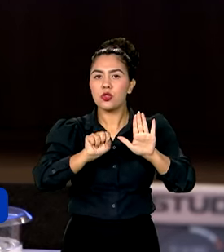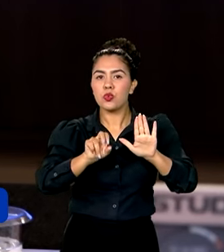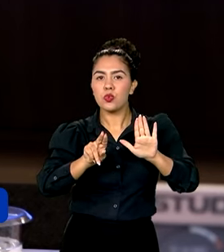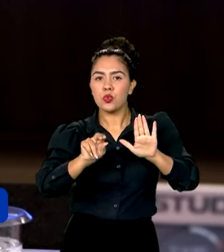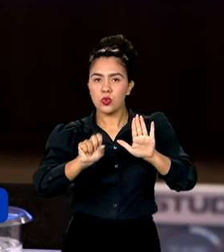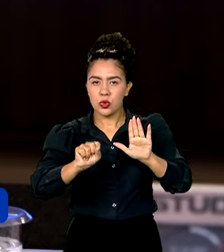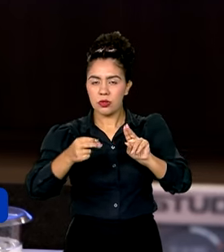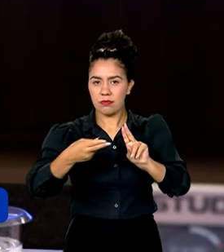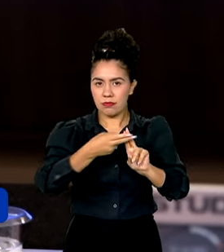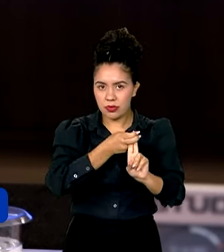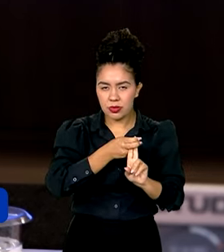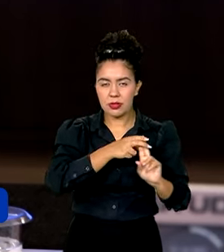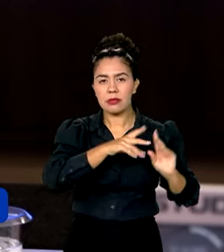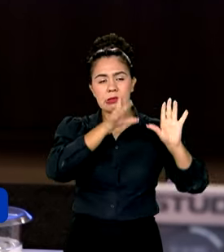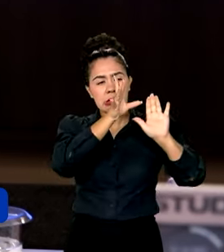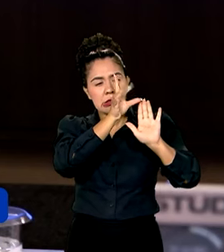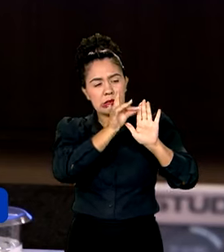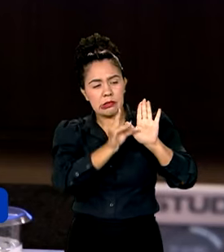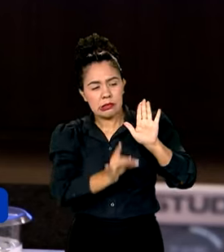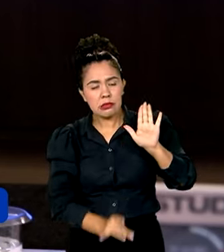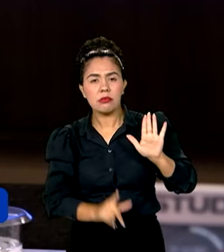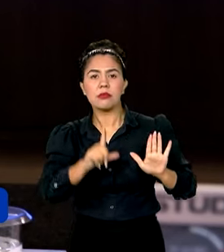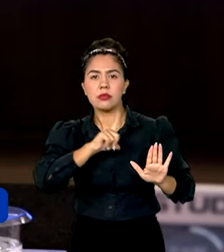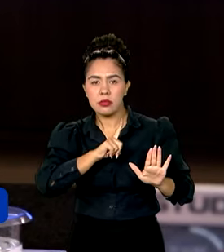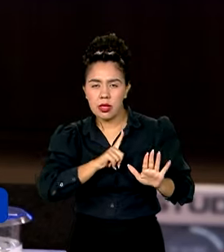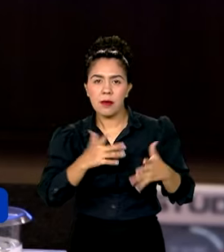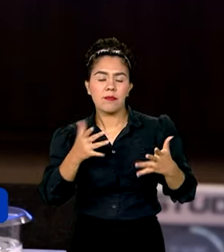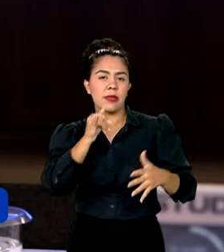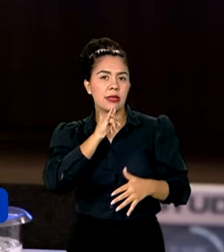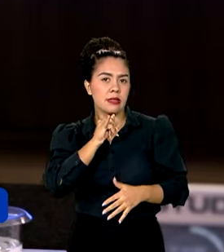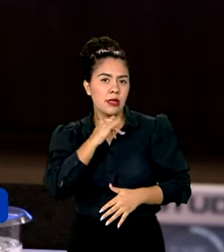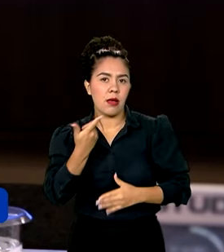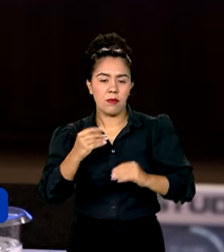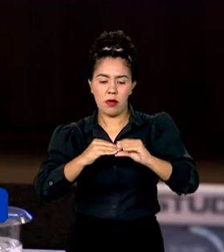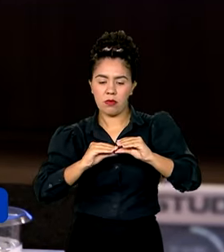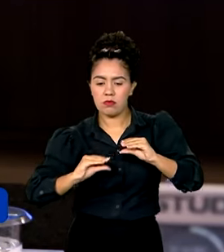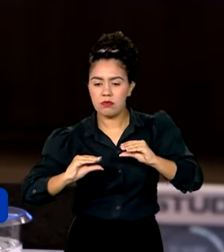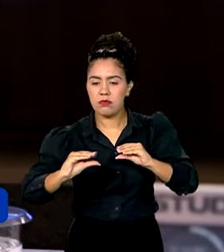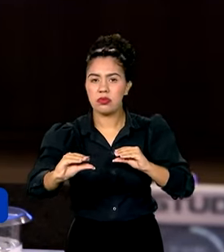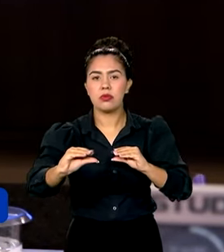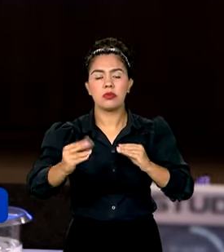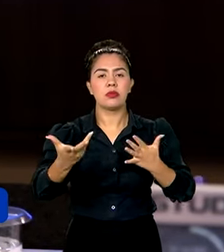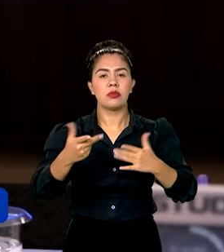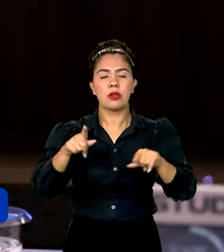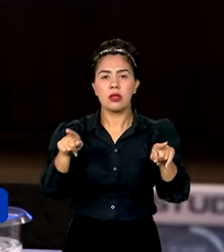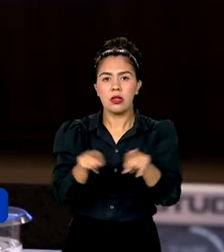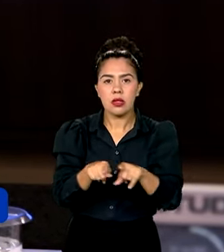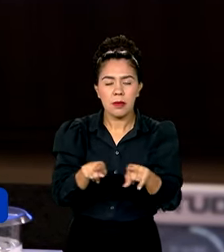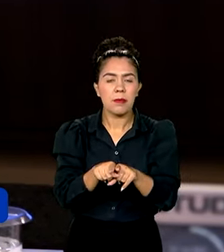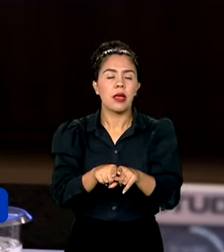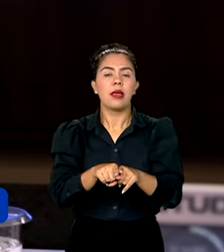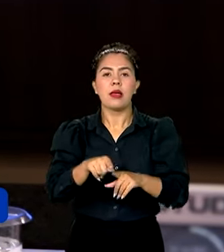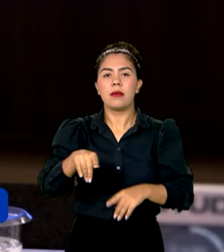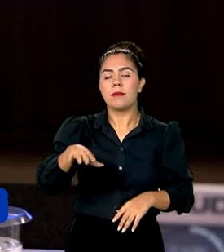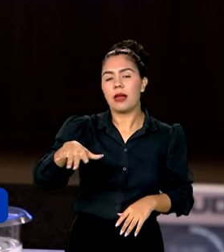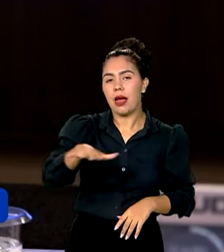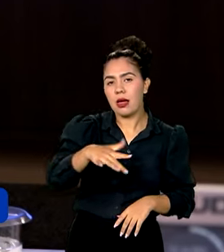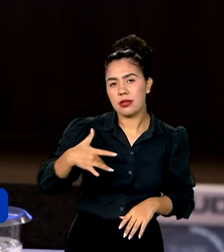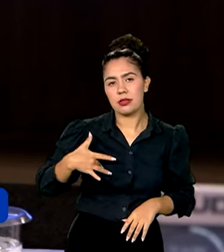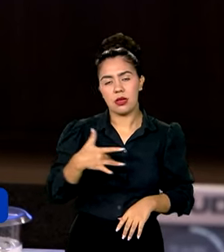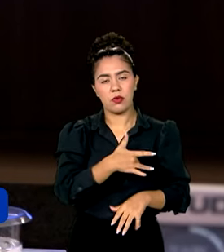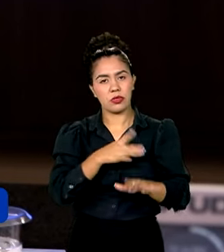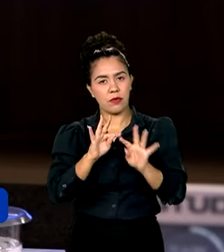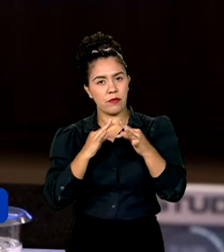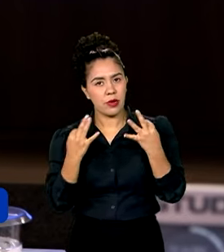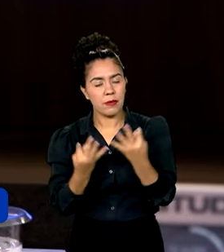regularizamos e tetos para valores para média alta complexidade paraa Saúde da Família